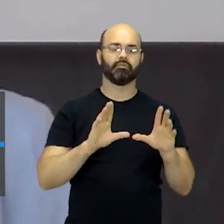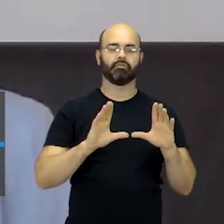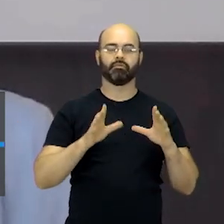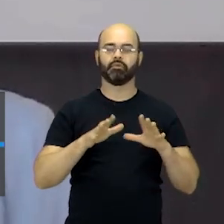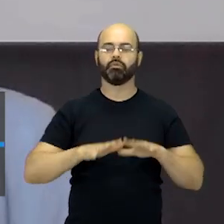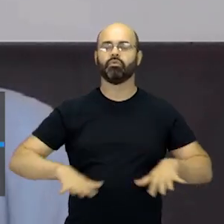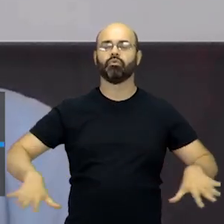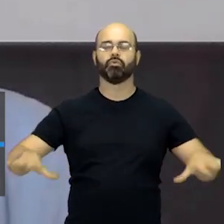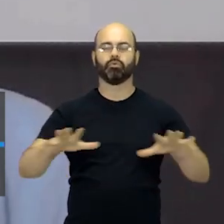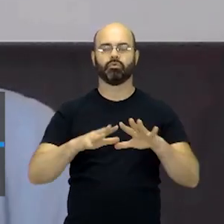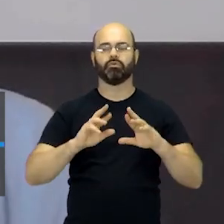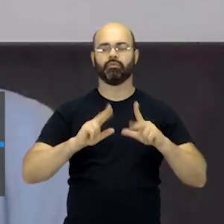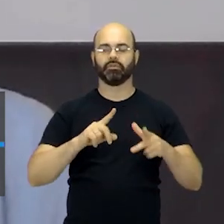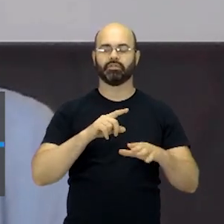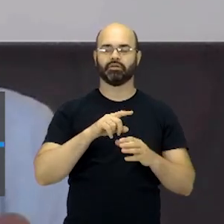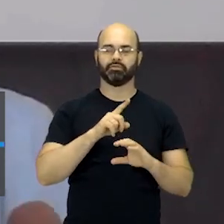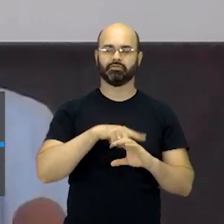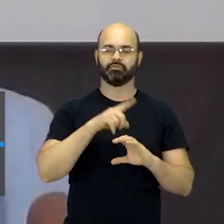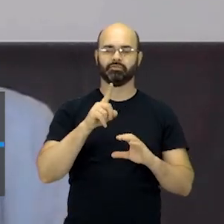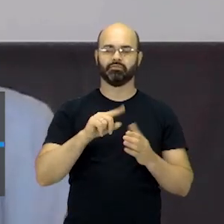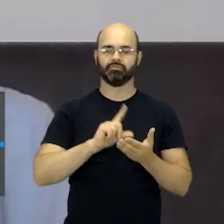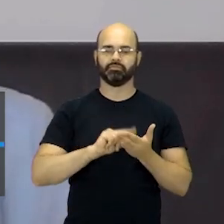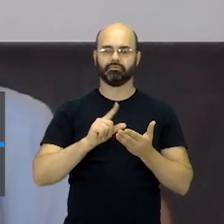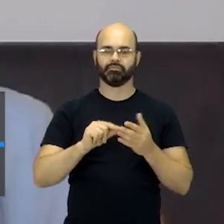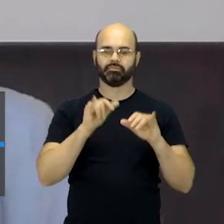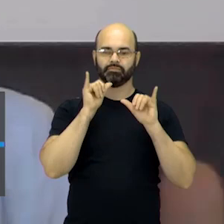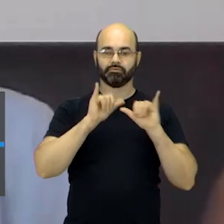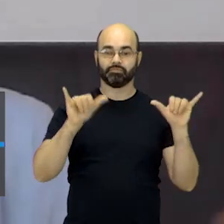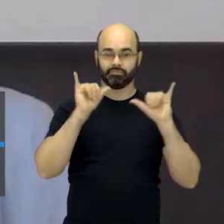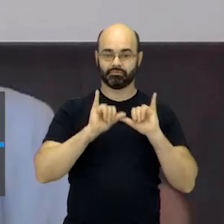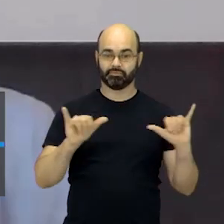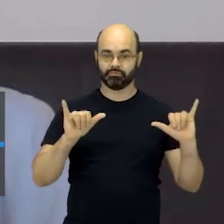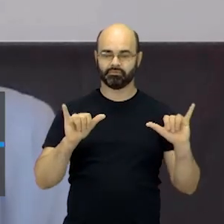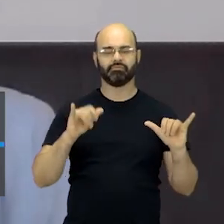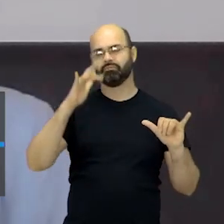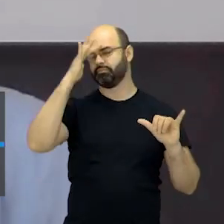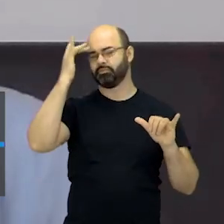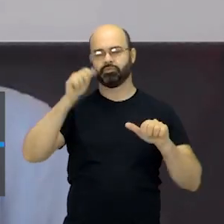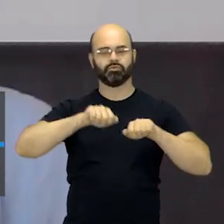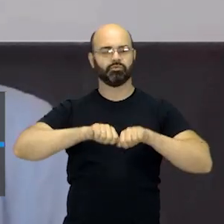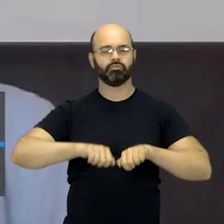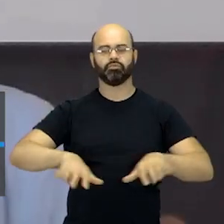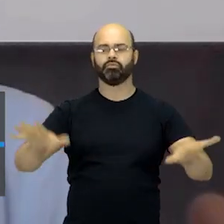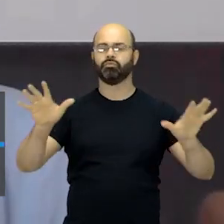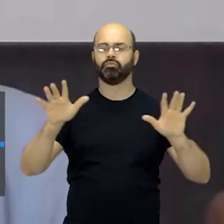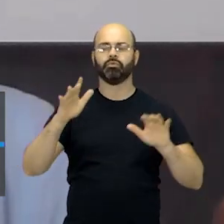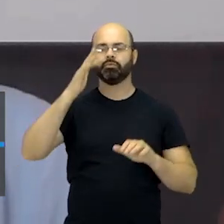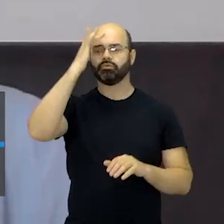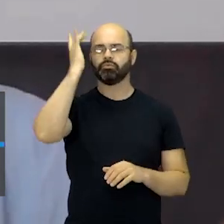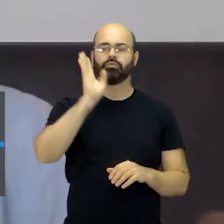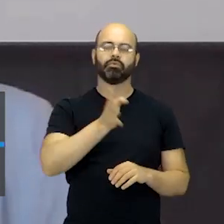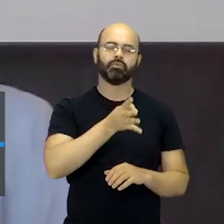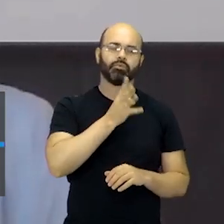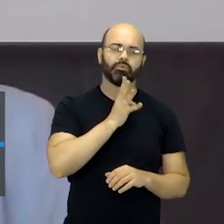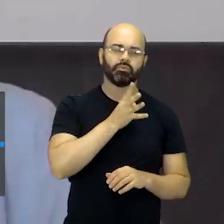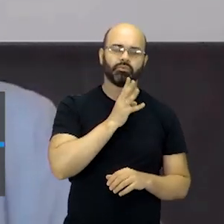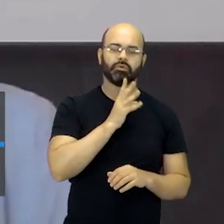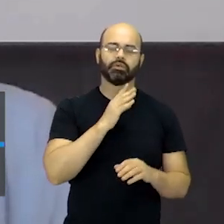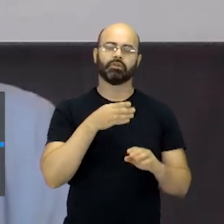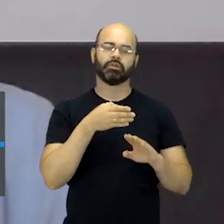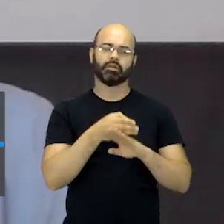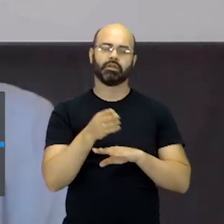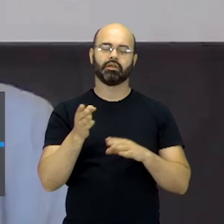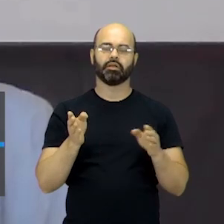todas as áreas, para que o público em geral tenha consciência, tenha ciência, né? E tenham